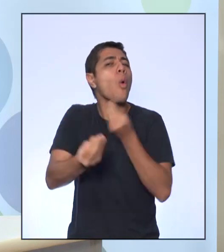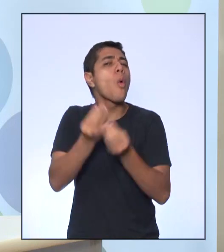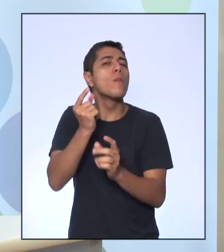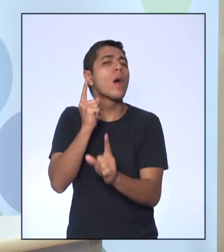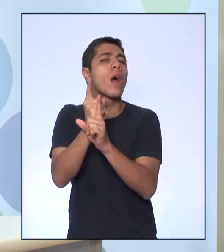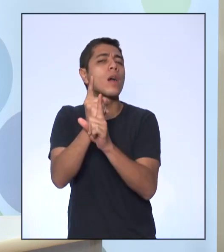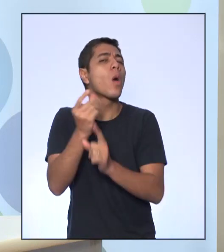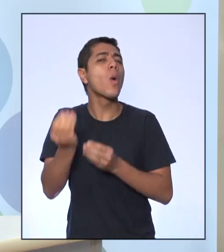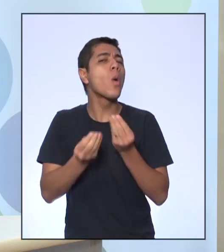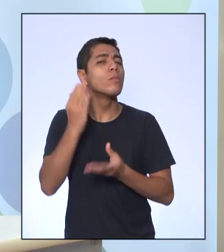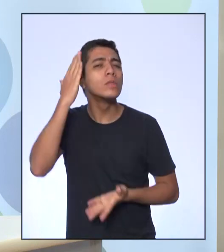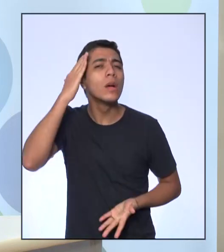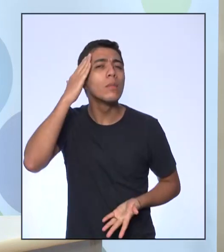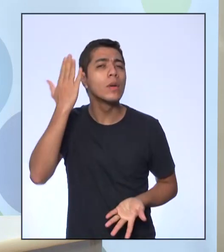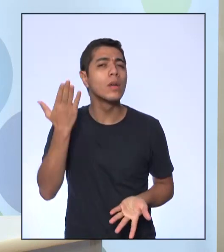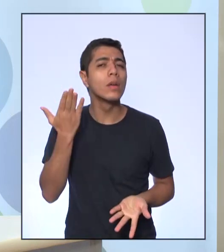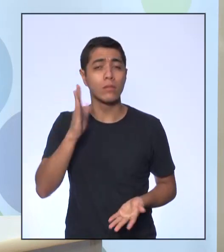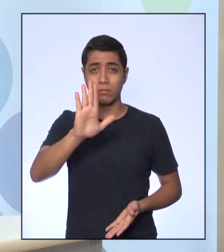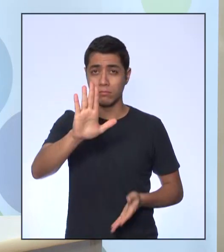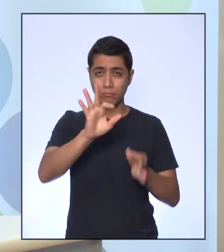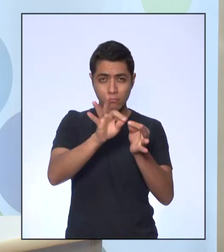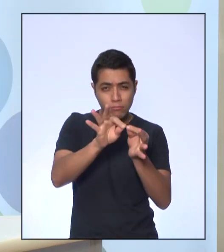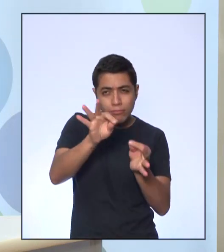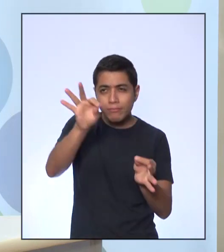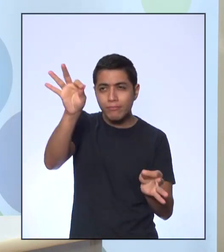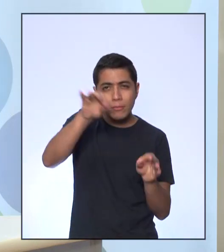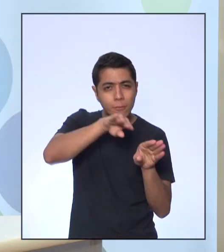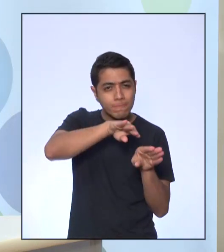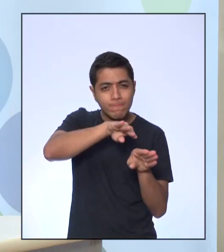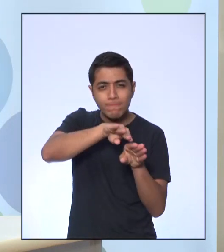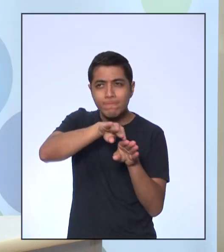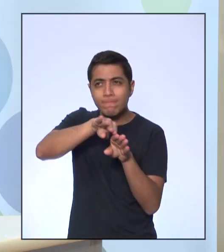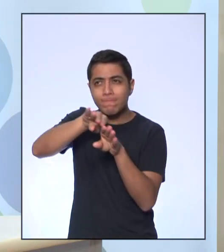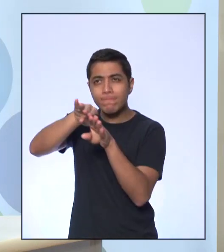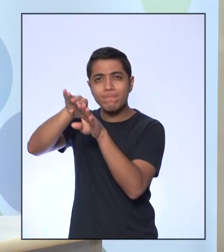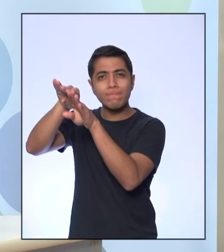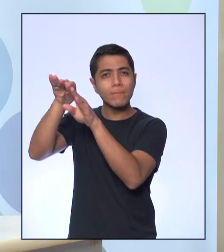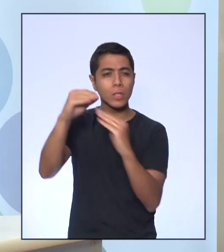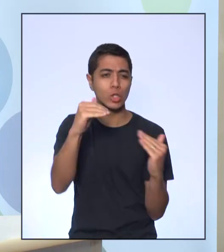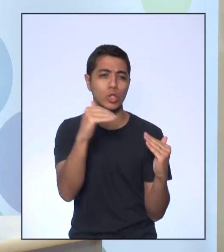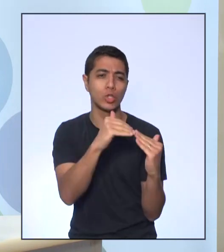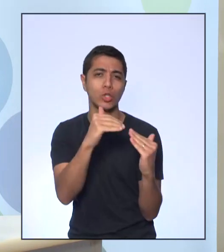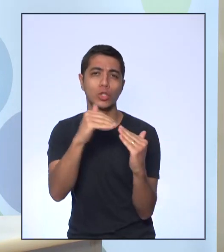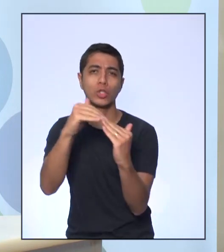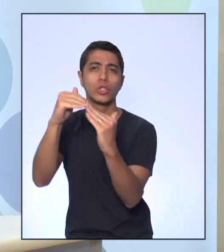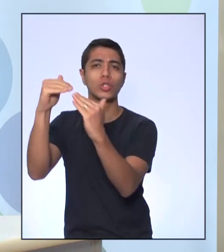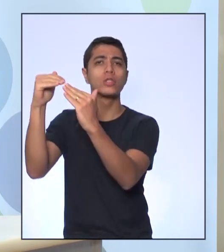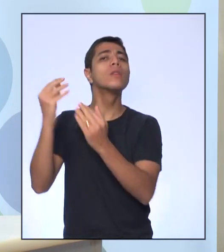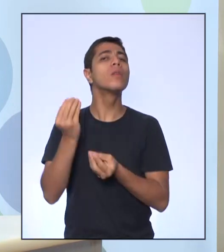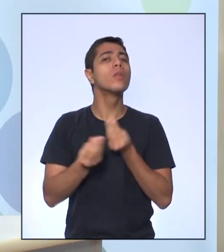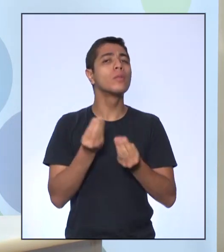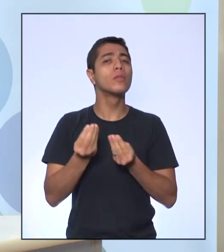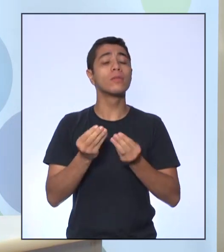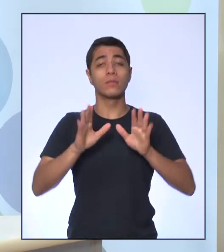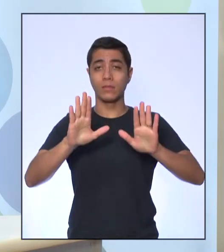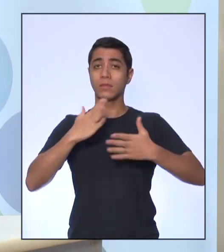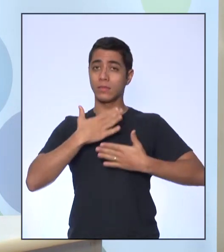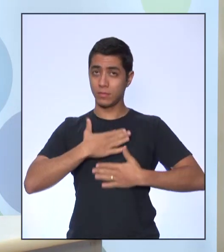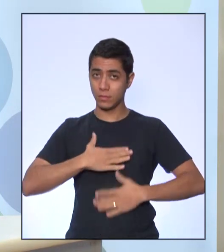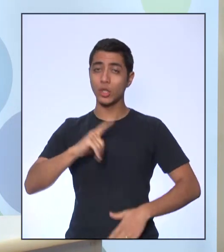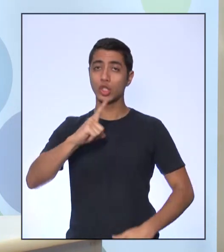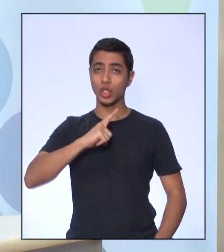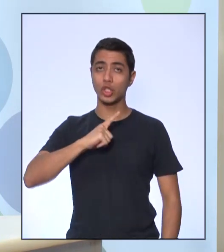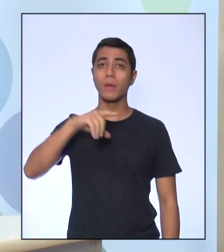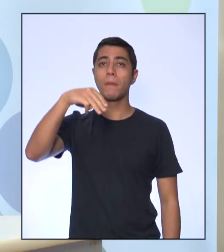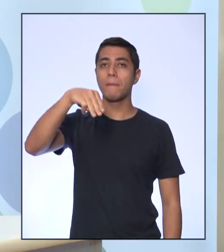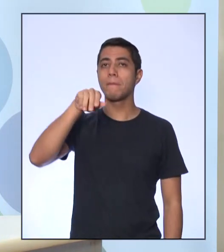Essa forma de alinhamento, que eu vou dar ideia para vocês, é basicamente nós resolvermos uma matriz, né?